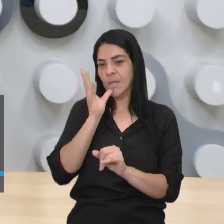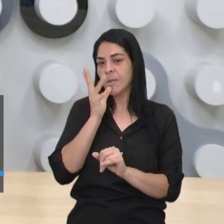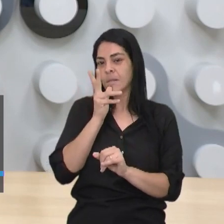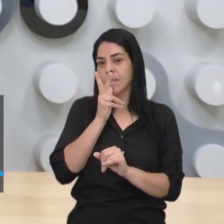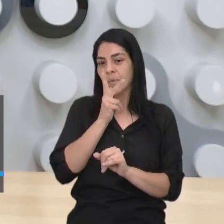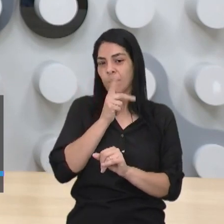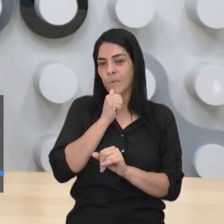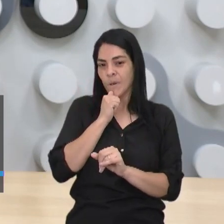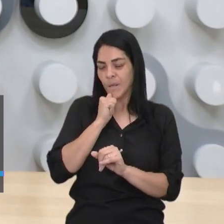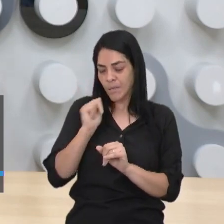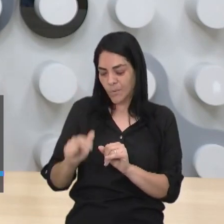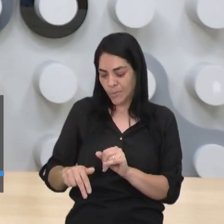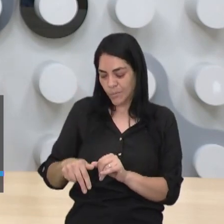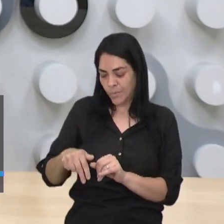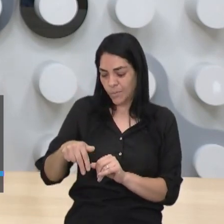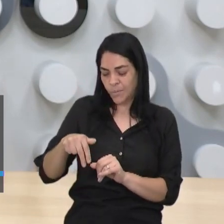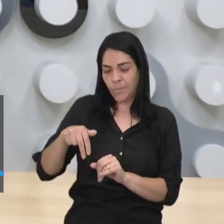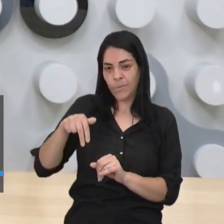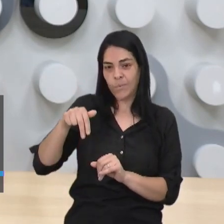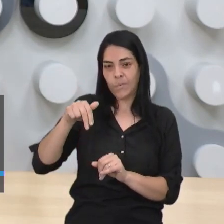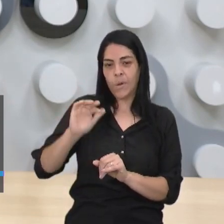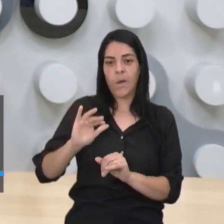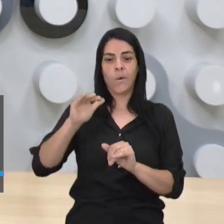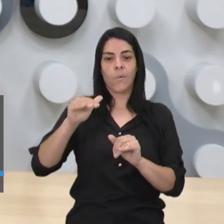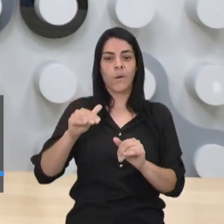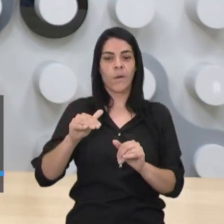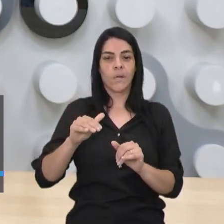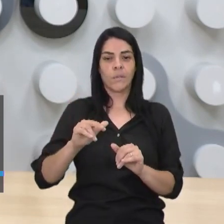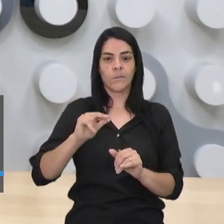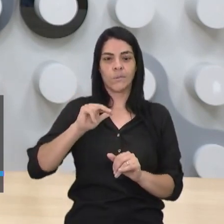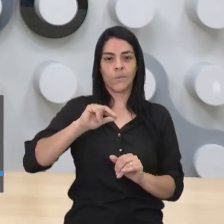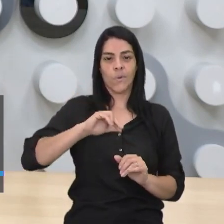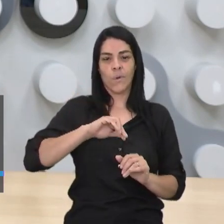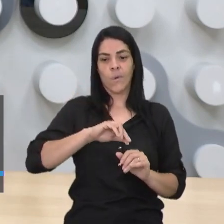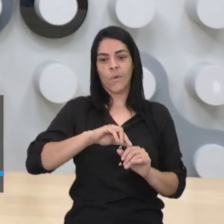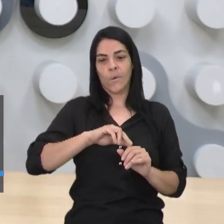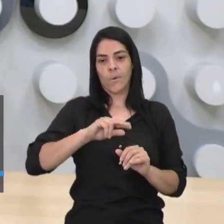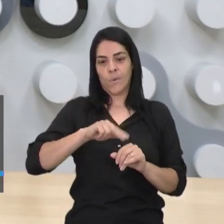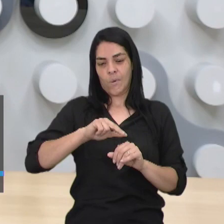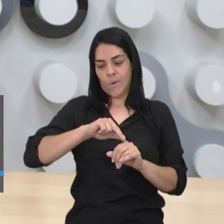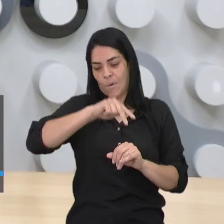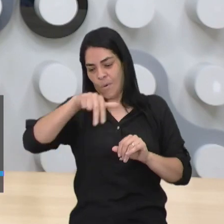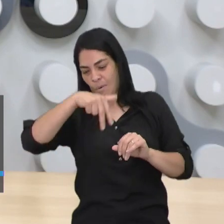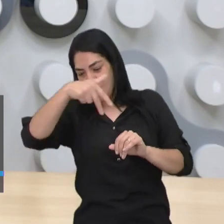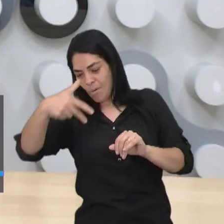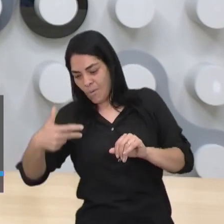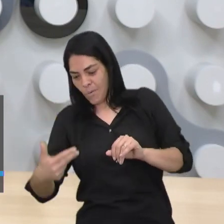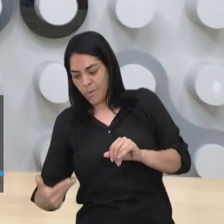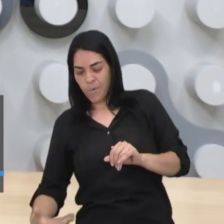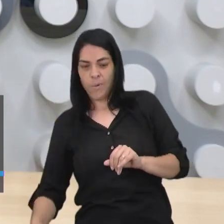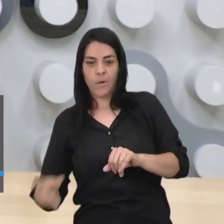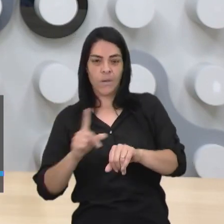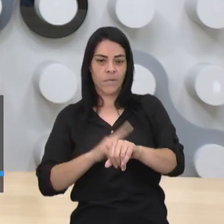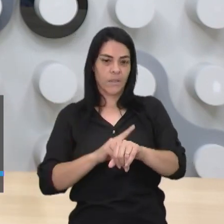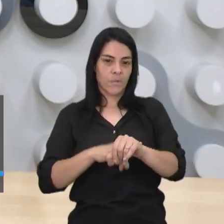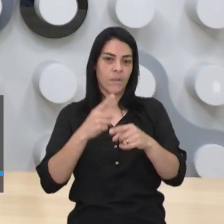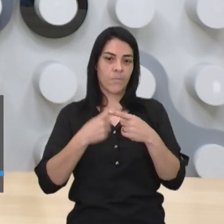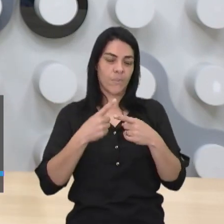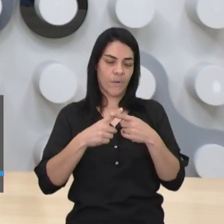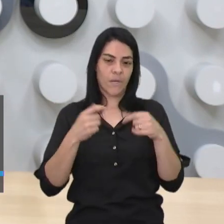subida. Então, quando você for mergulhar, a sua atenção precisa estar justamente o quê? No tempo. Porque você tem